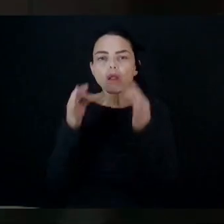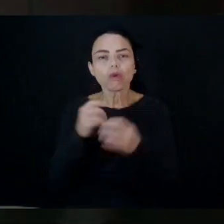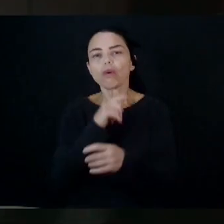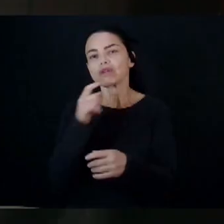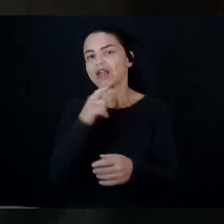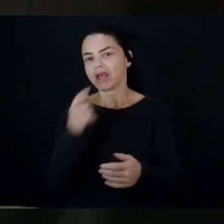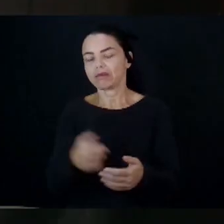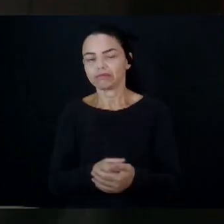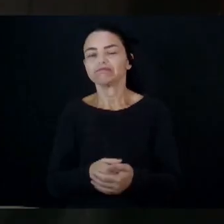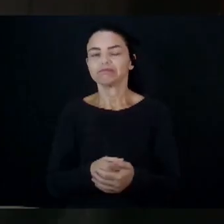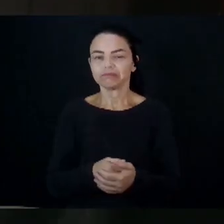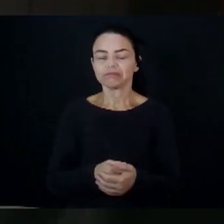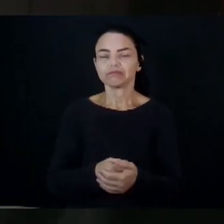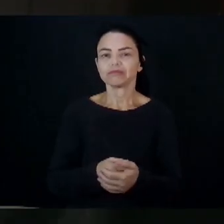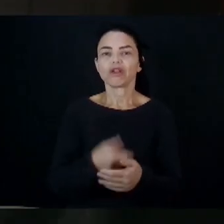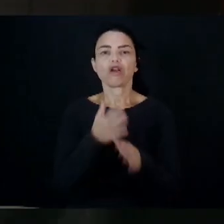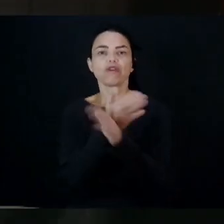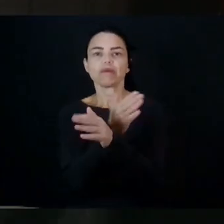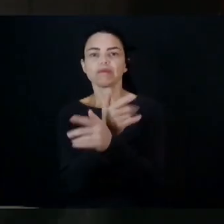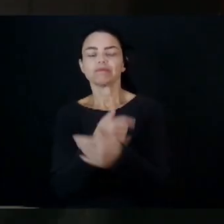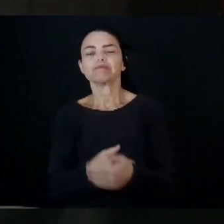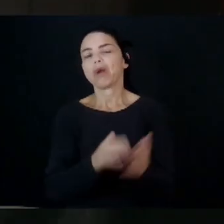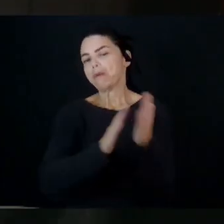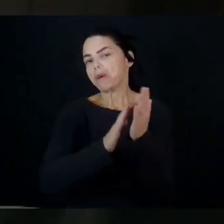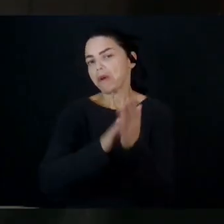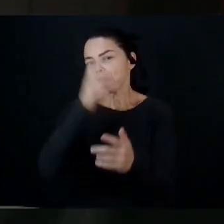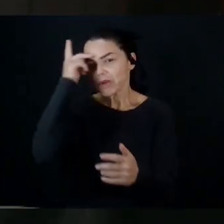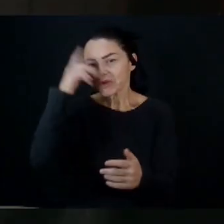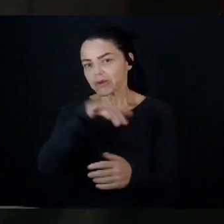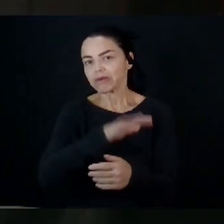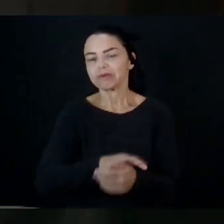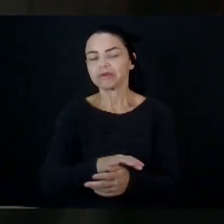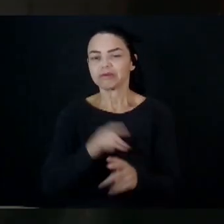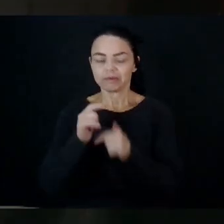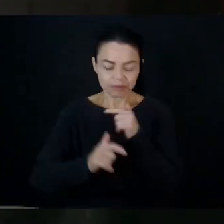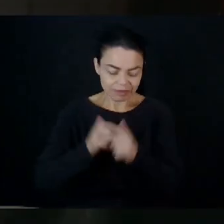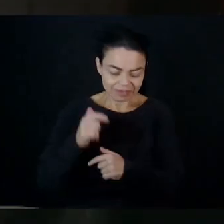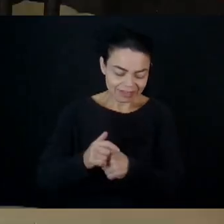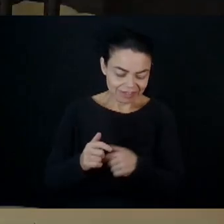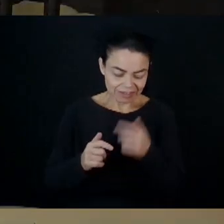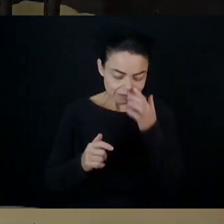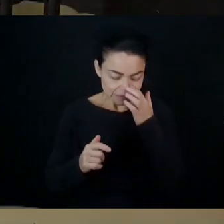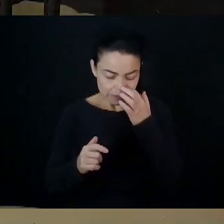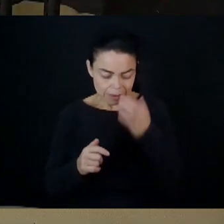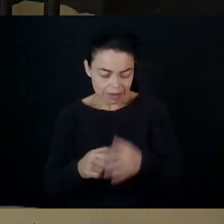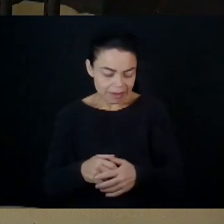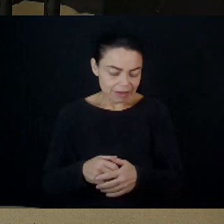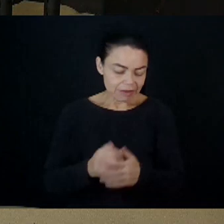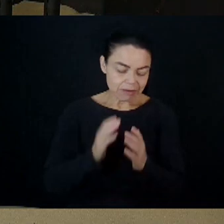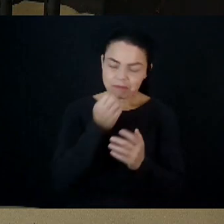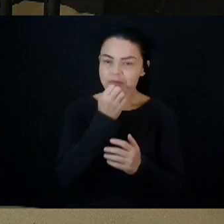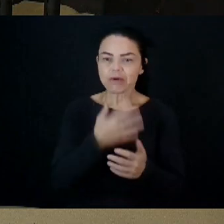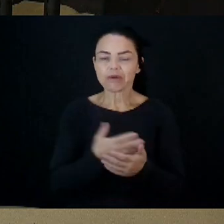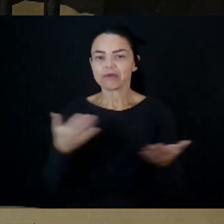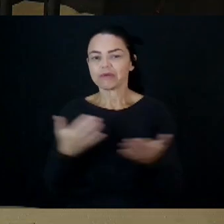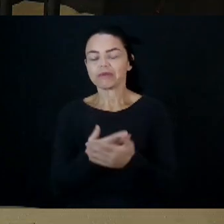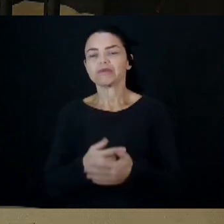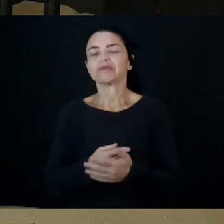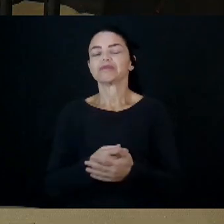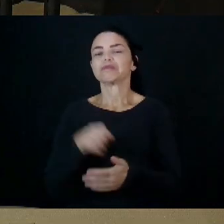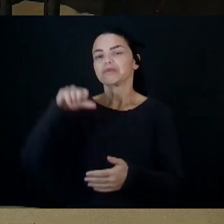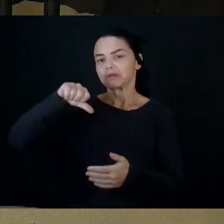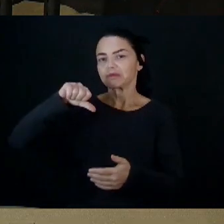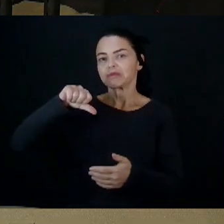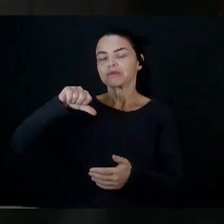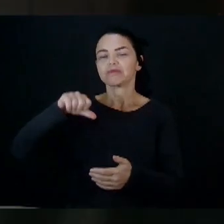aí a todo o pessoal da redação. São condicionados. Somos condicionados. Muito bom. Agora, pontualmente 9 horas, a